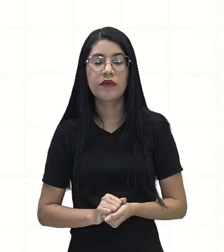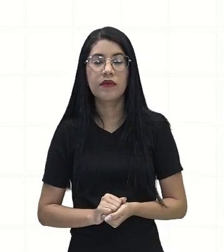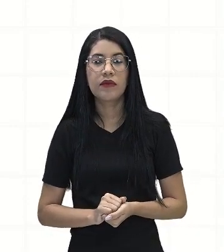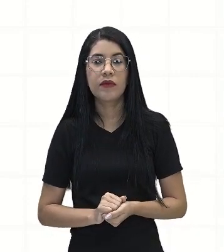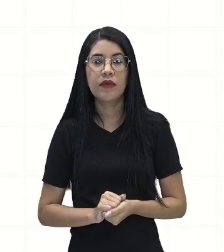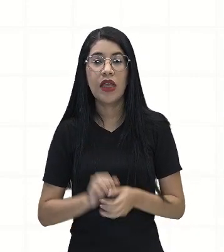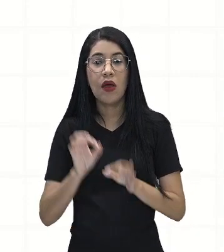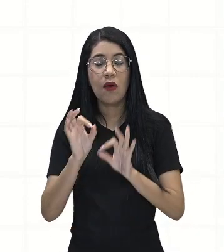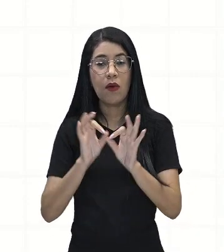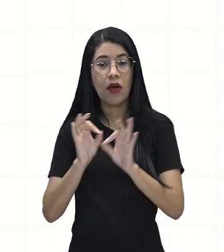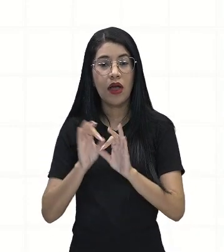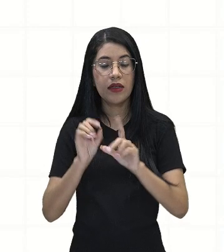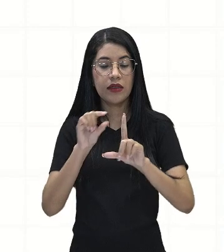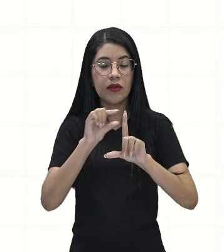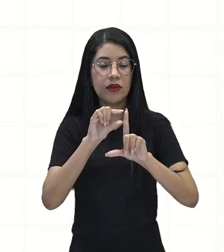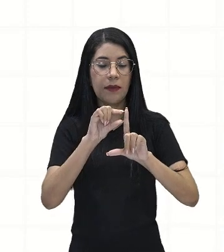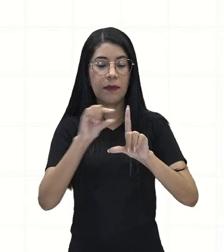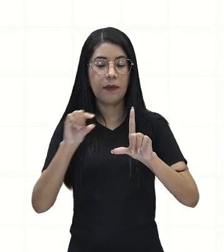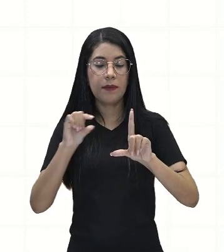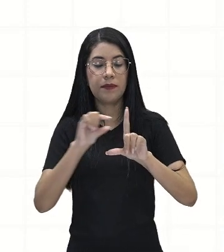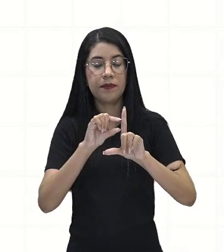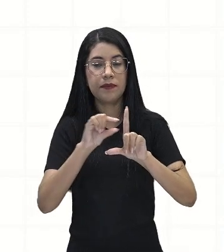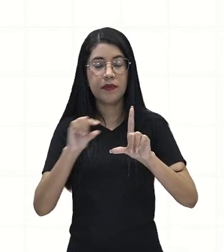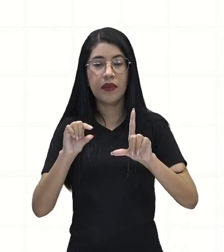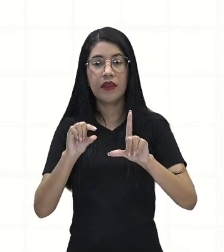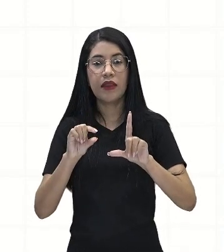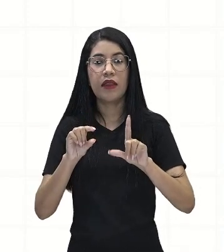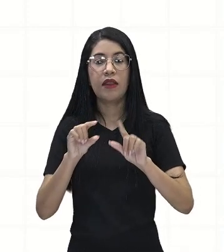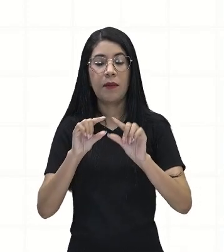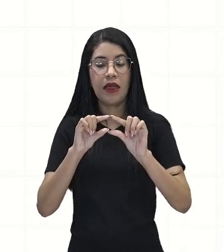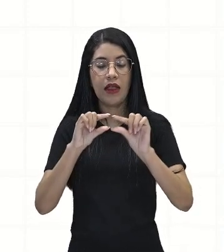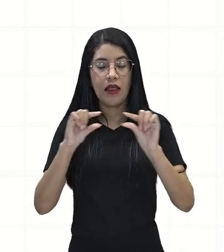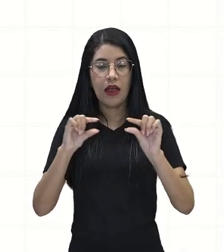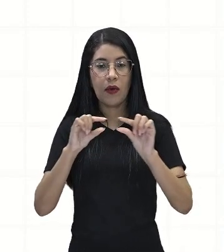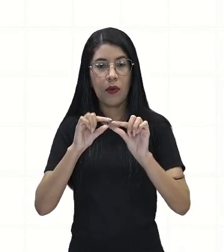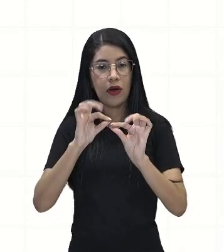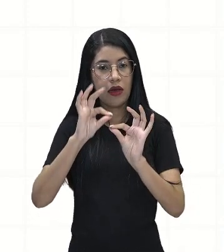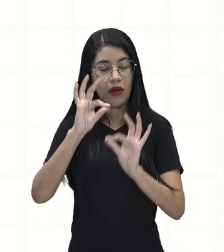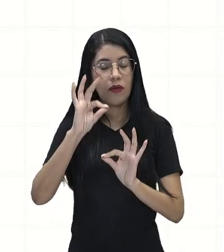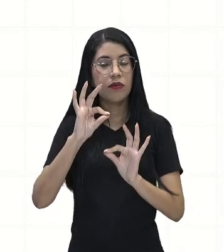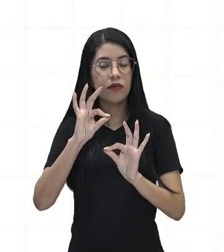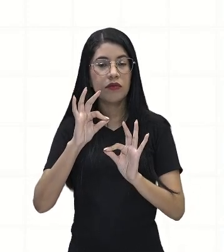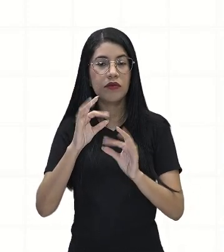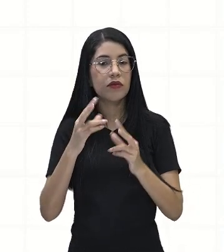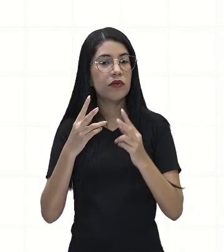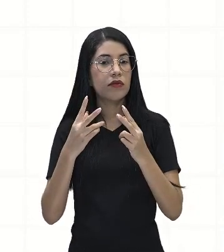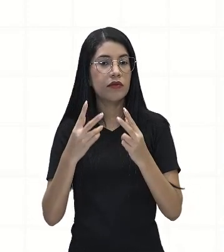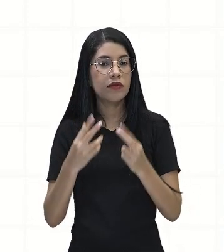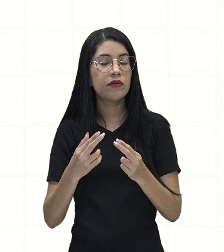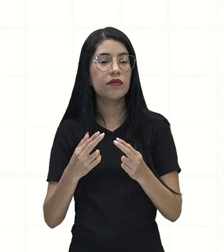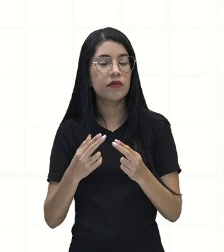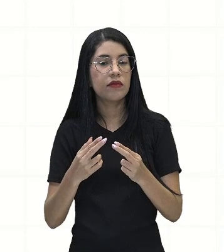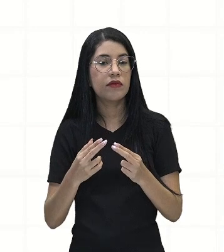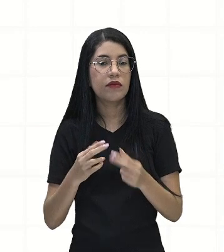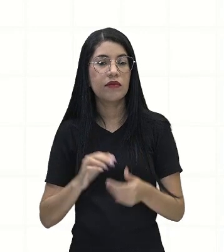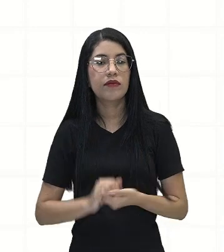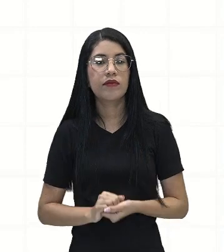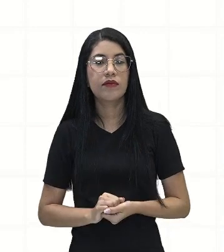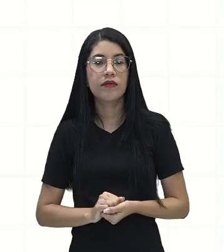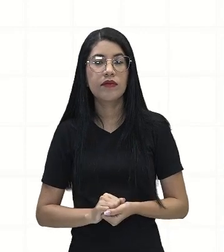dispostos na forma horizontal. A largura e a altura desses retângulos têm a